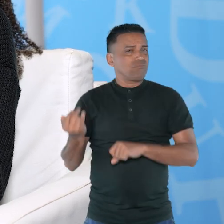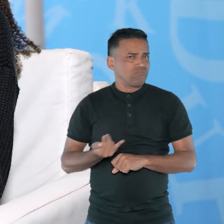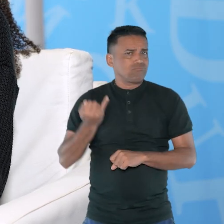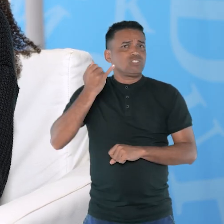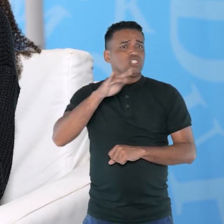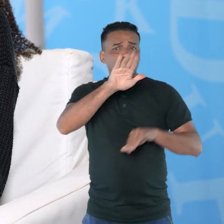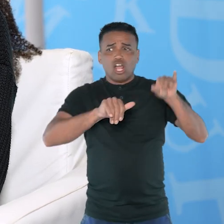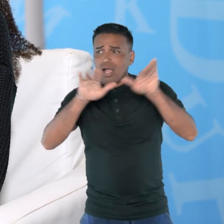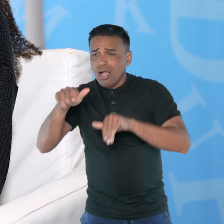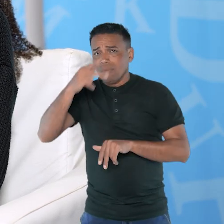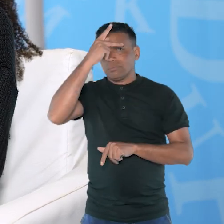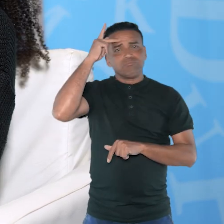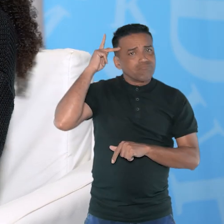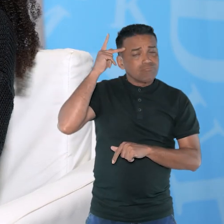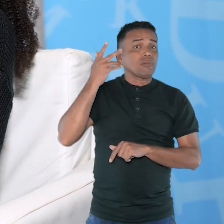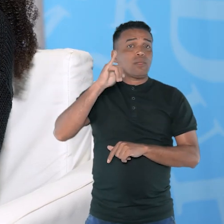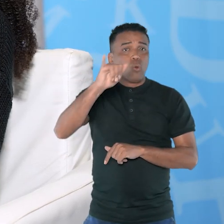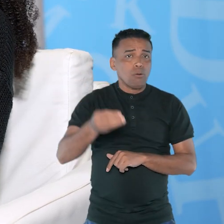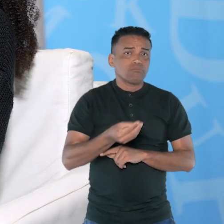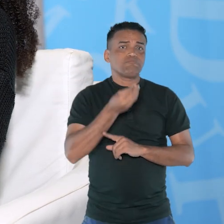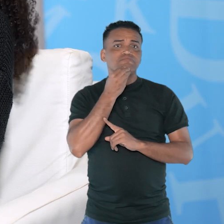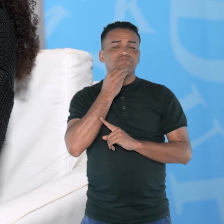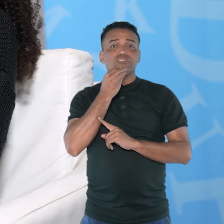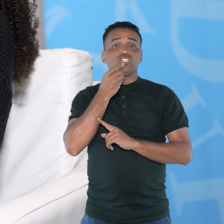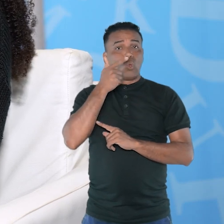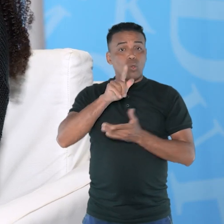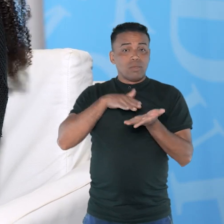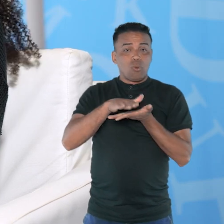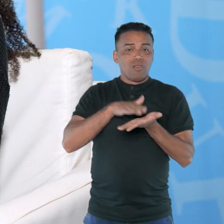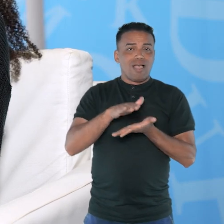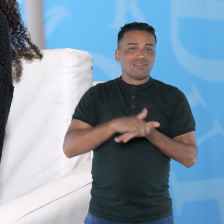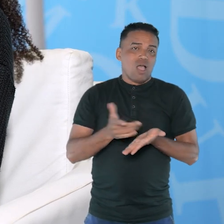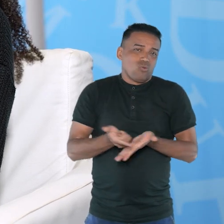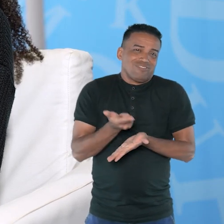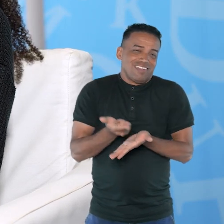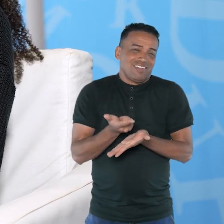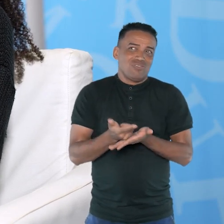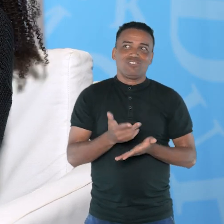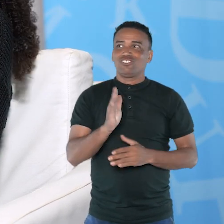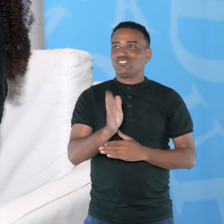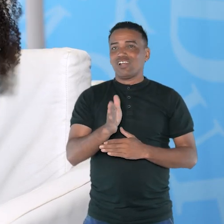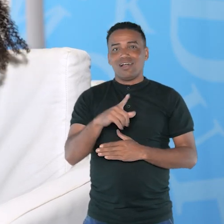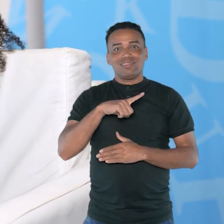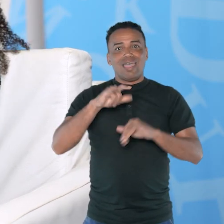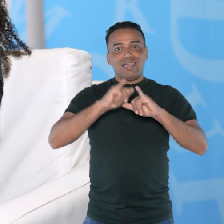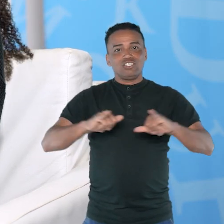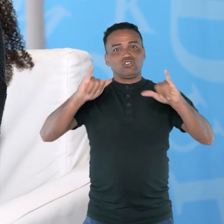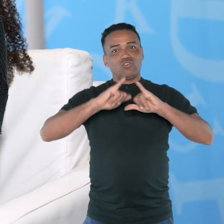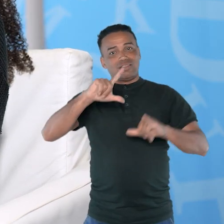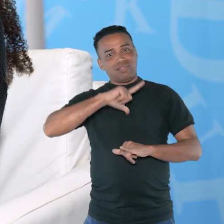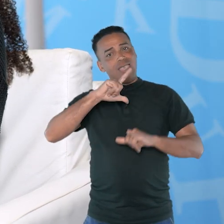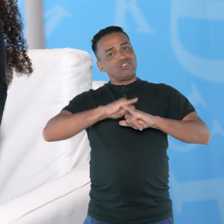essa oportunidade de publicarem e já terem uma divulgação, né,